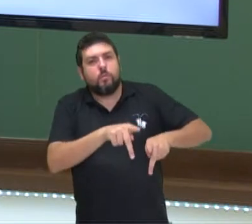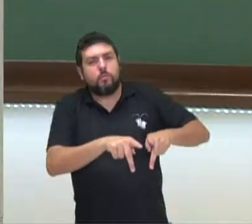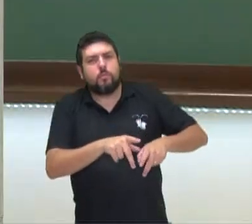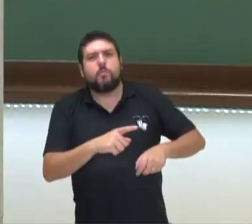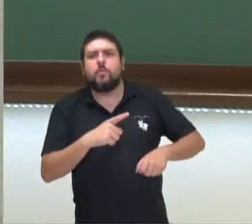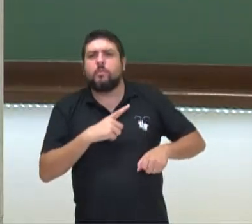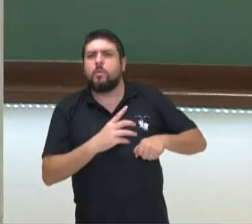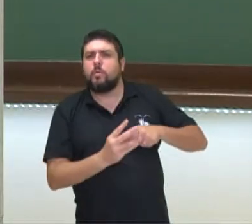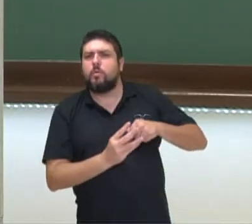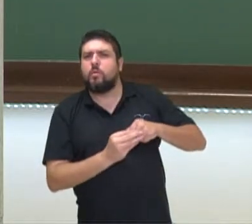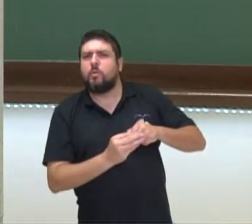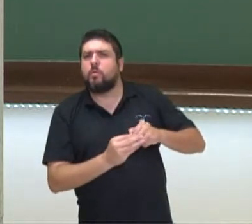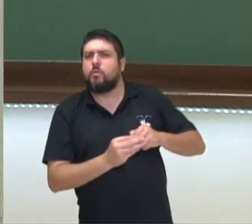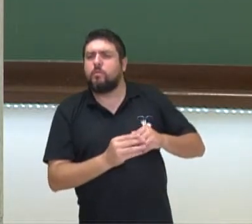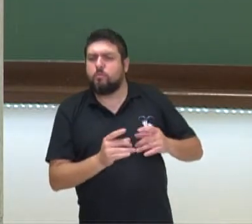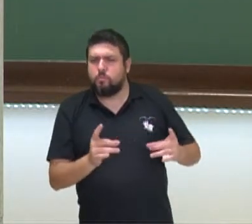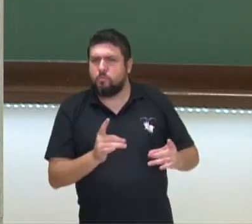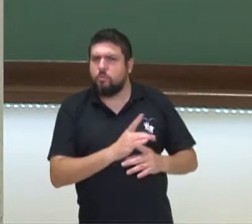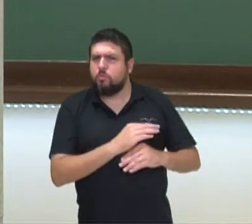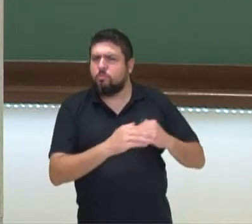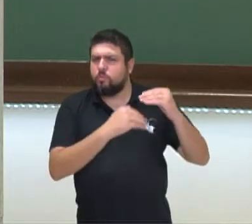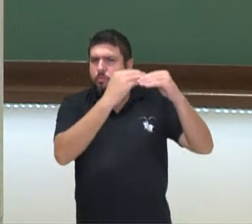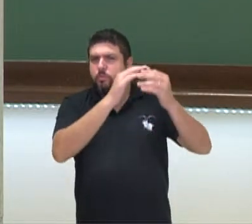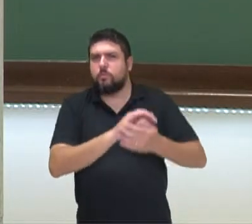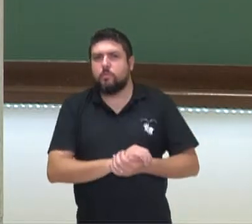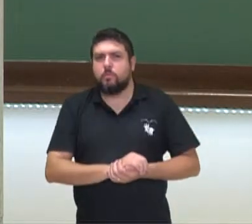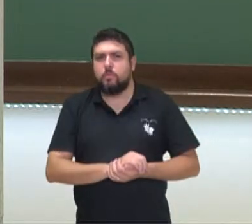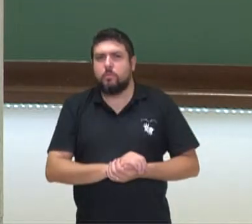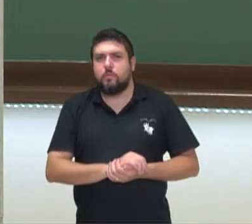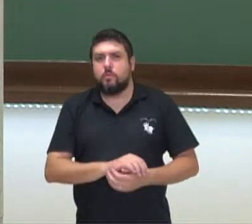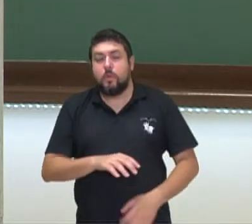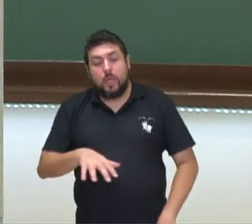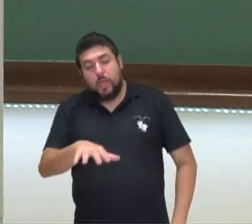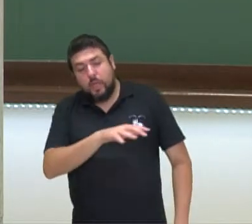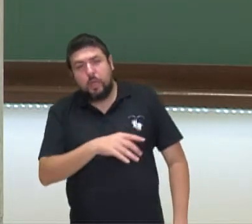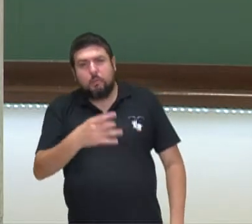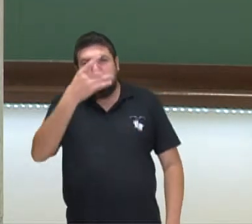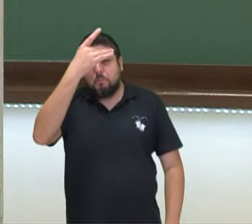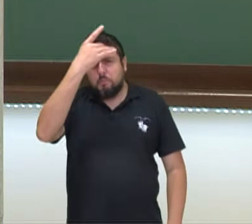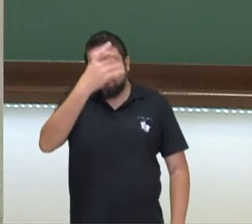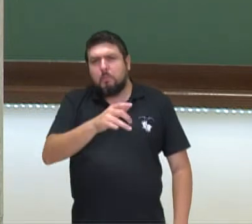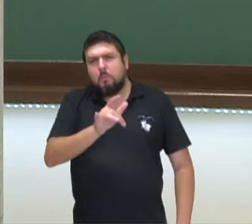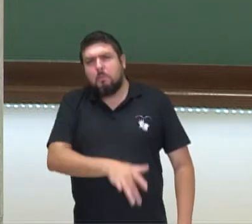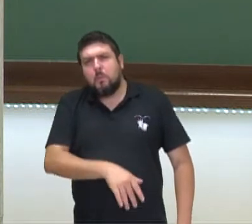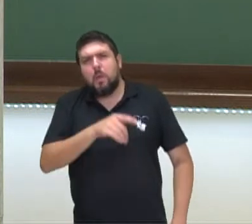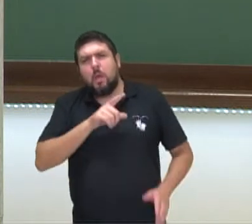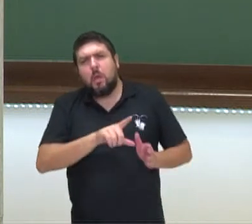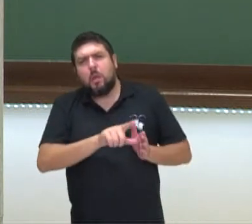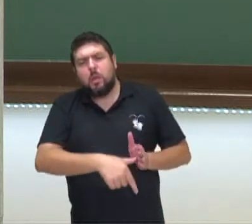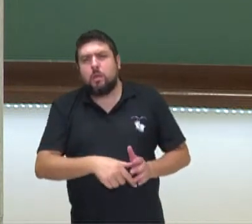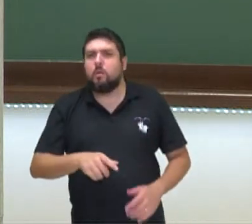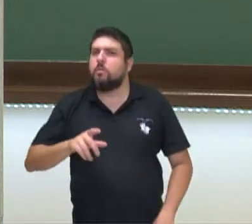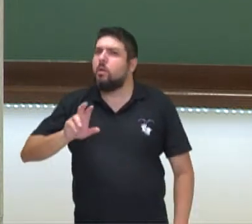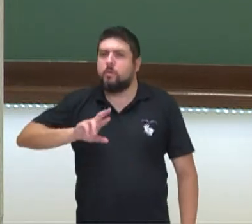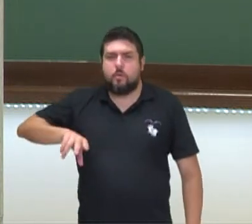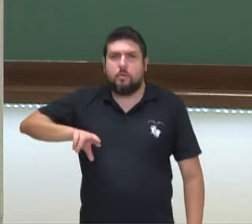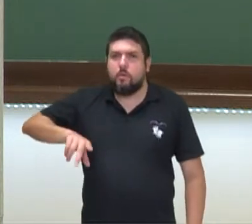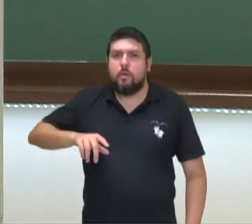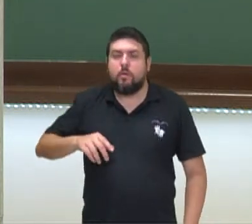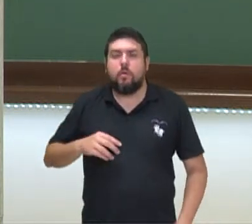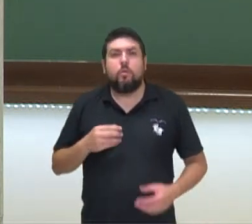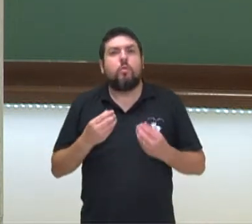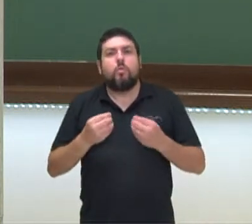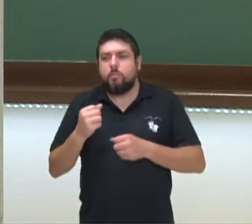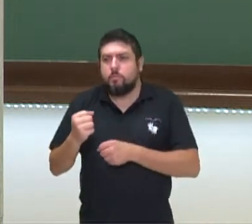né? Essa ideia de que eles eram atrasados ou que eles não tinham conhecimento, a gente precisa repensar. Olha o conhecimento aí para